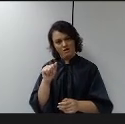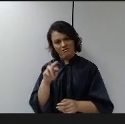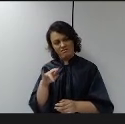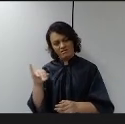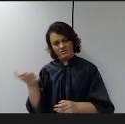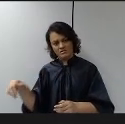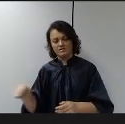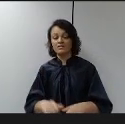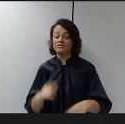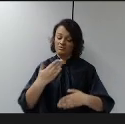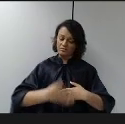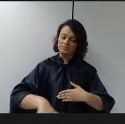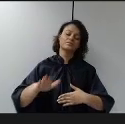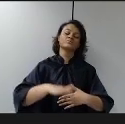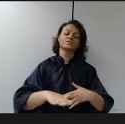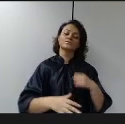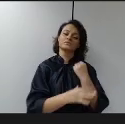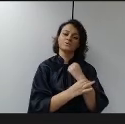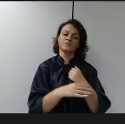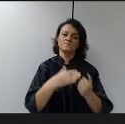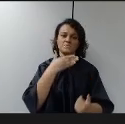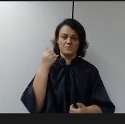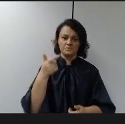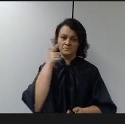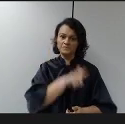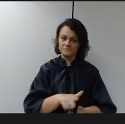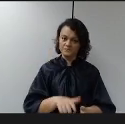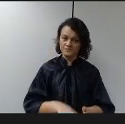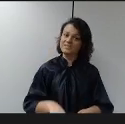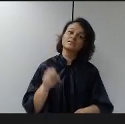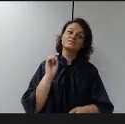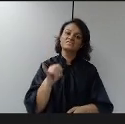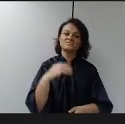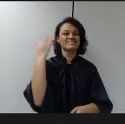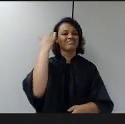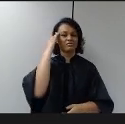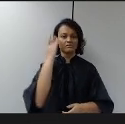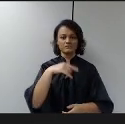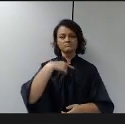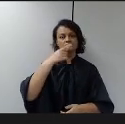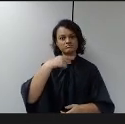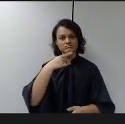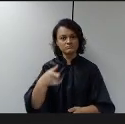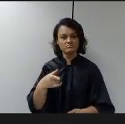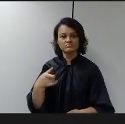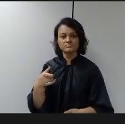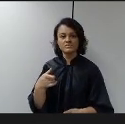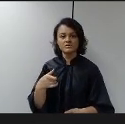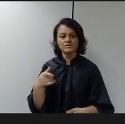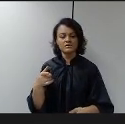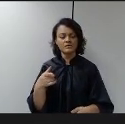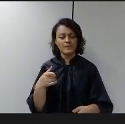denegar a segurança. Caso não seja esse entendimento, o entendimento desse doutor colegiado,